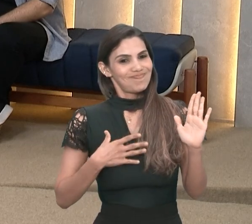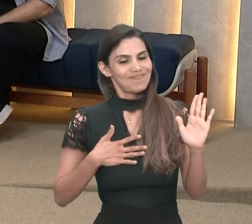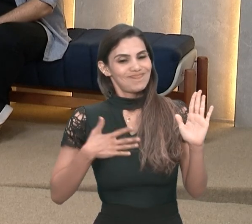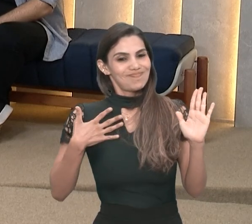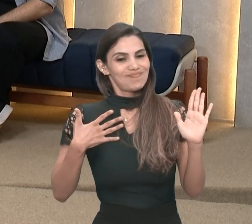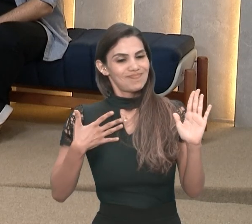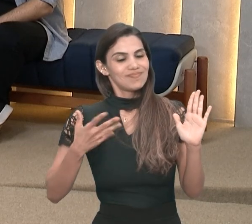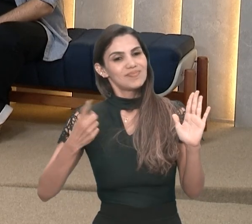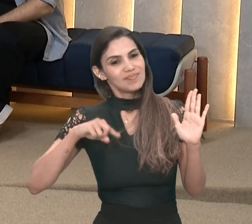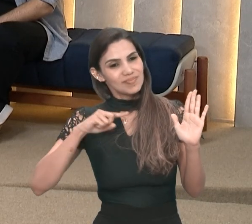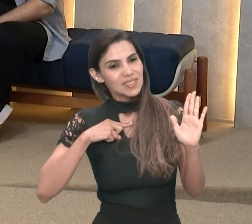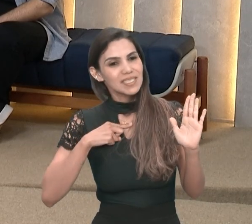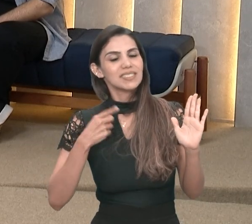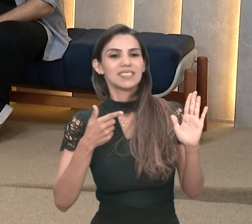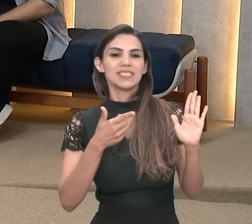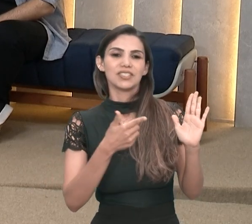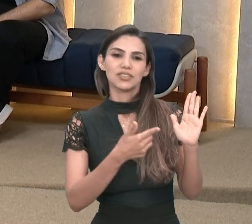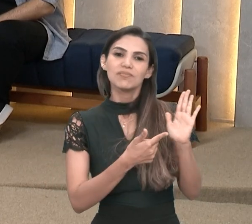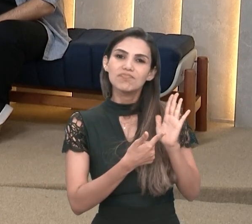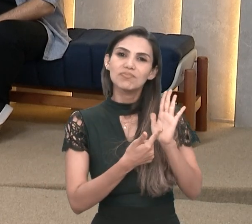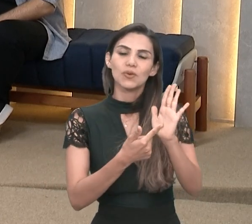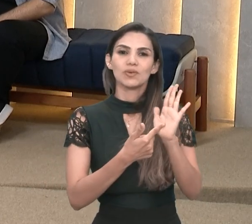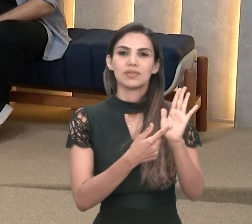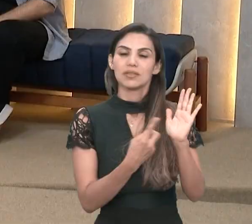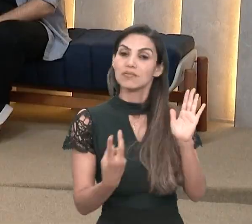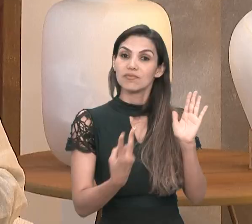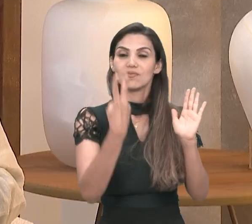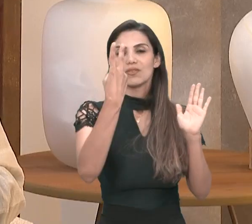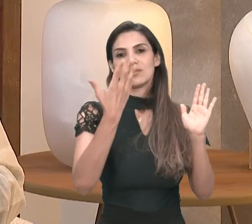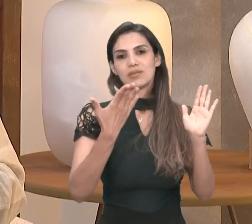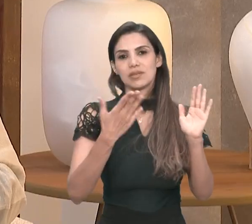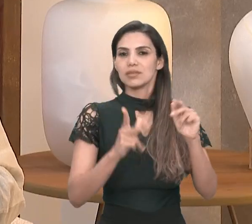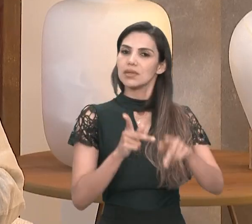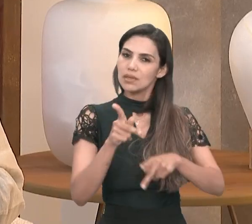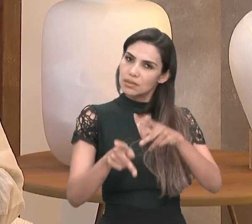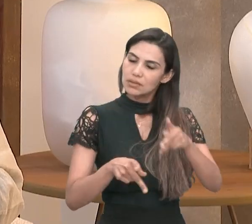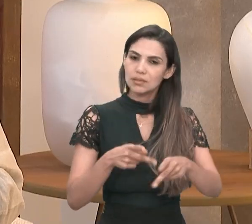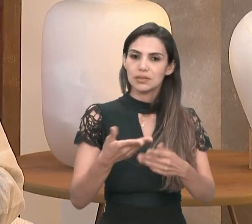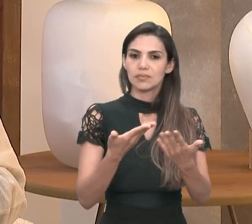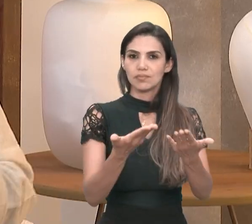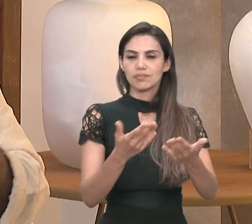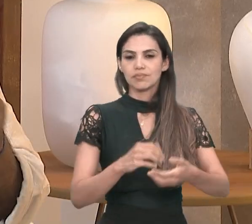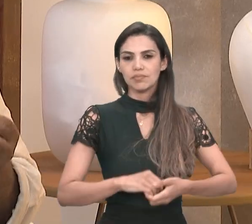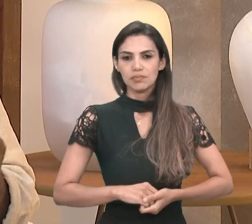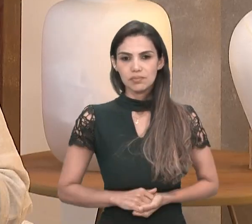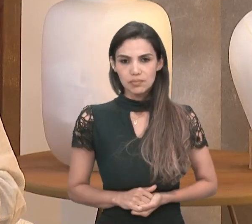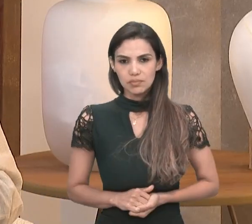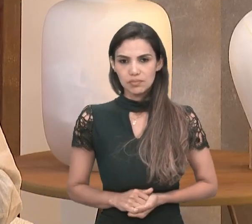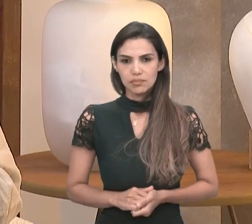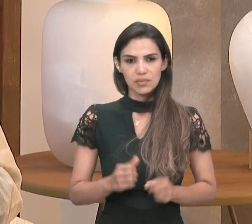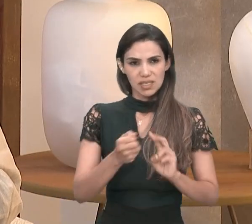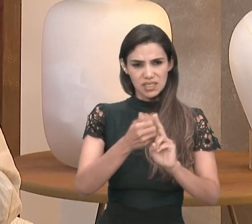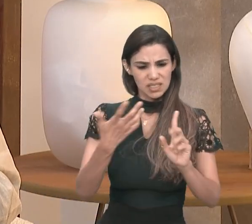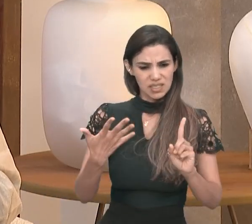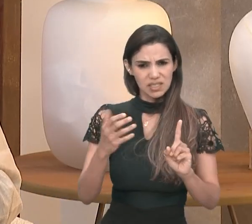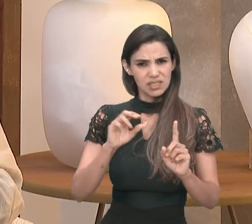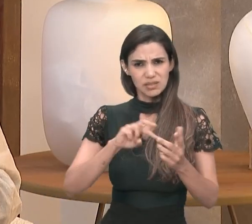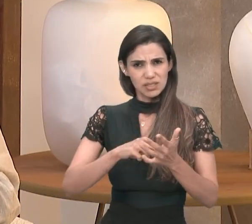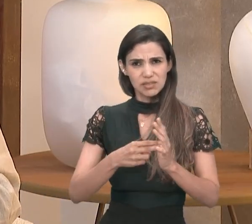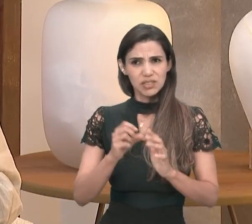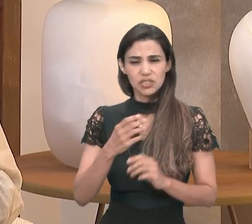trabalhamos isso e também tentamos construir relações sólidas. Então, a extensão para nós não é só ir. A extensão é um